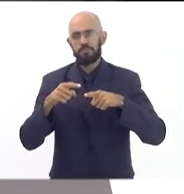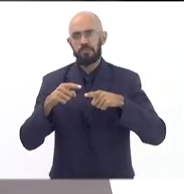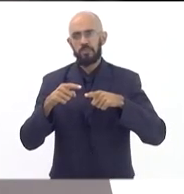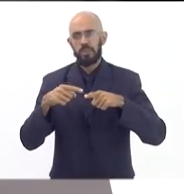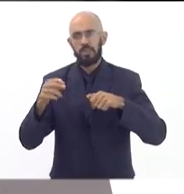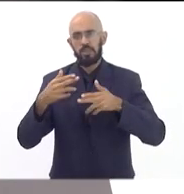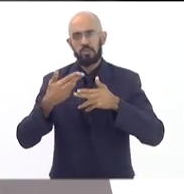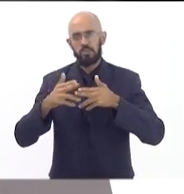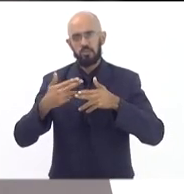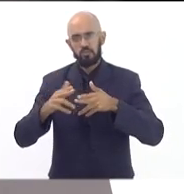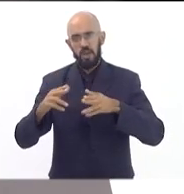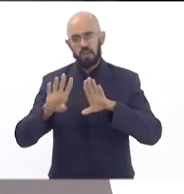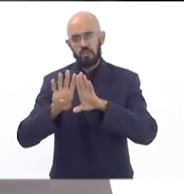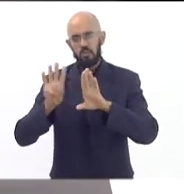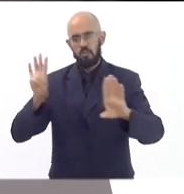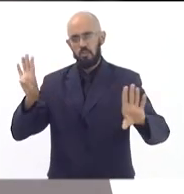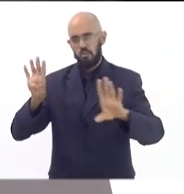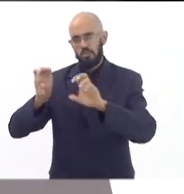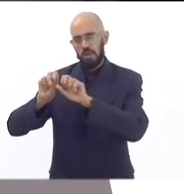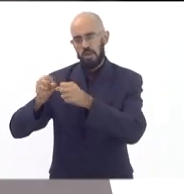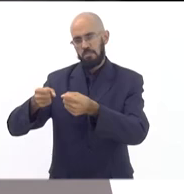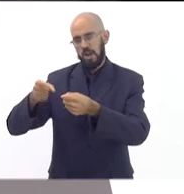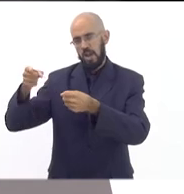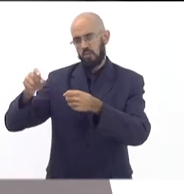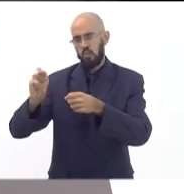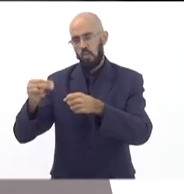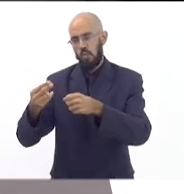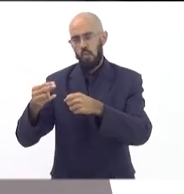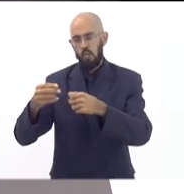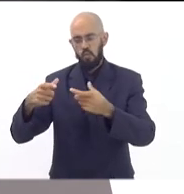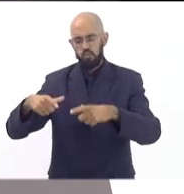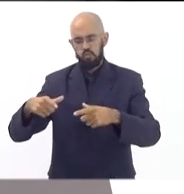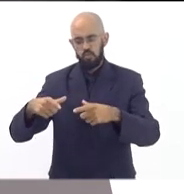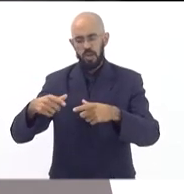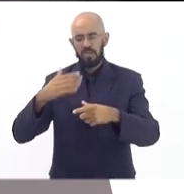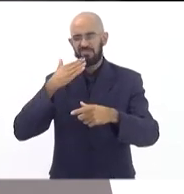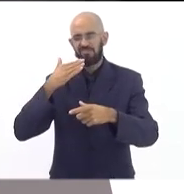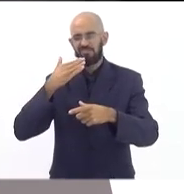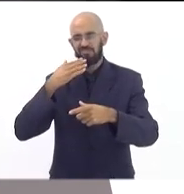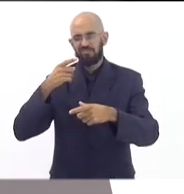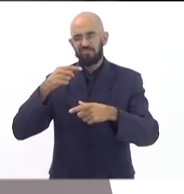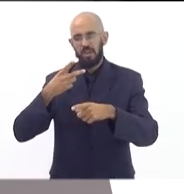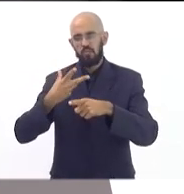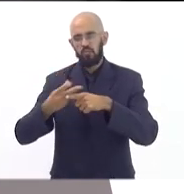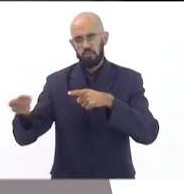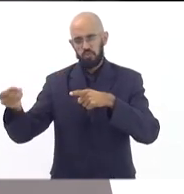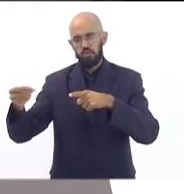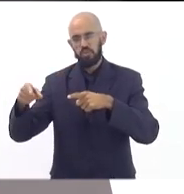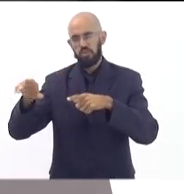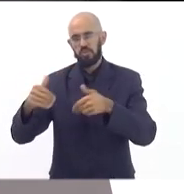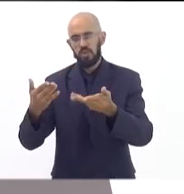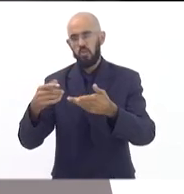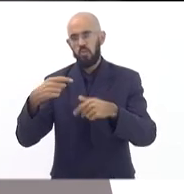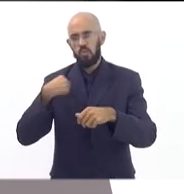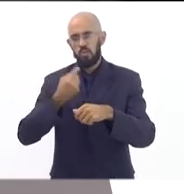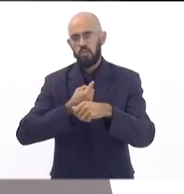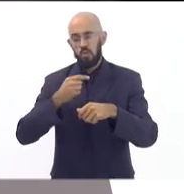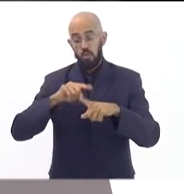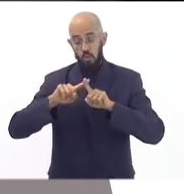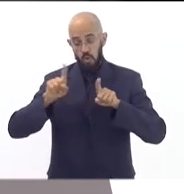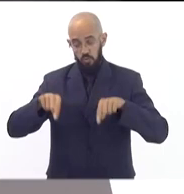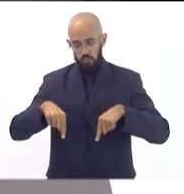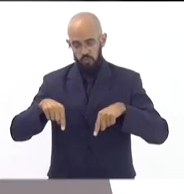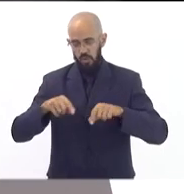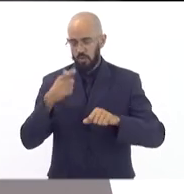camuflando um muro quebrado uma instalação ali regular que serve Rota de Fuga então a gente acaba o nosso